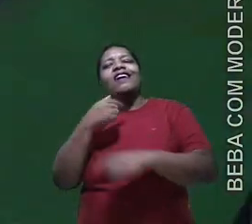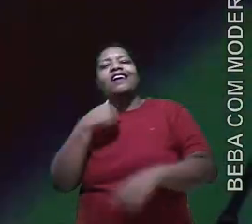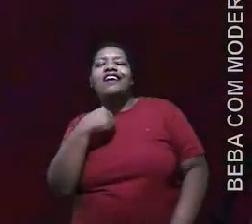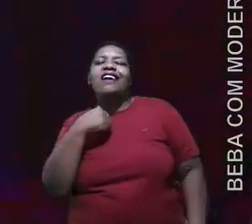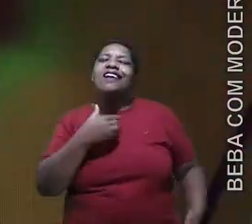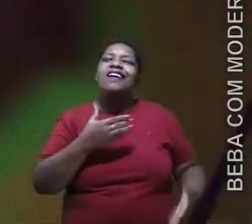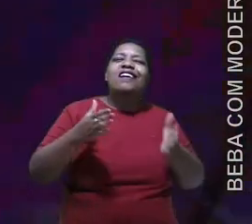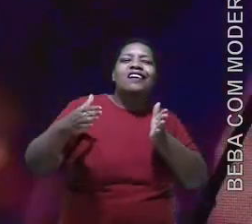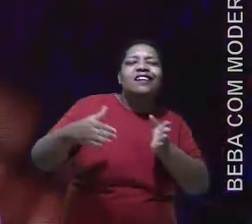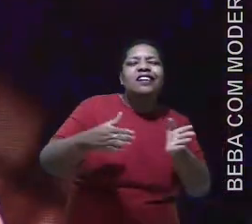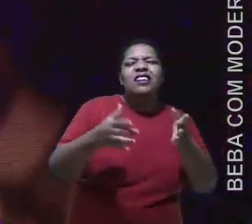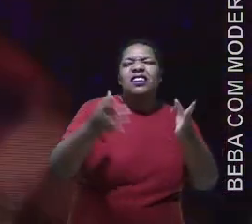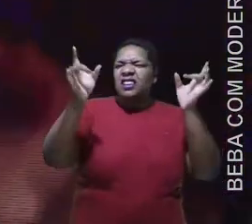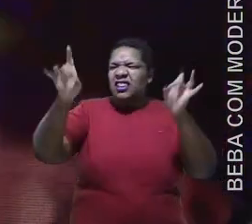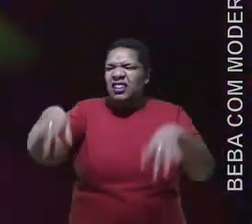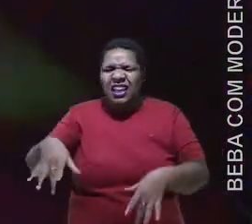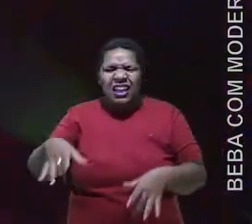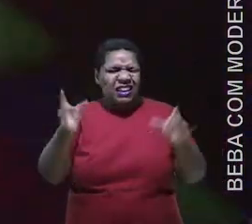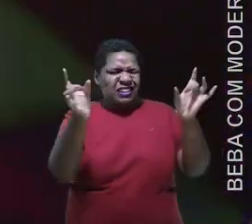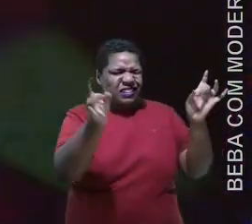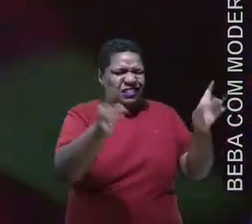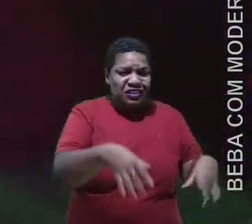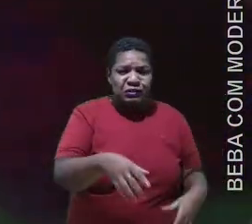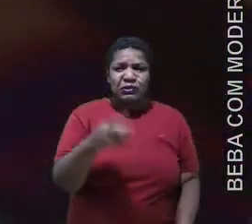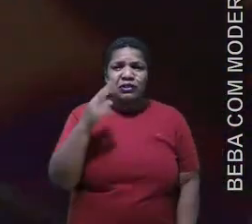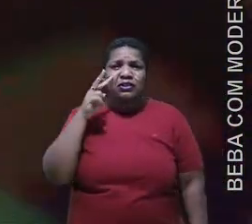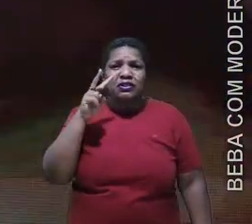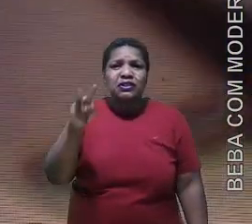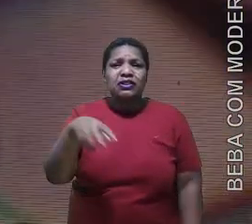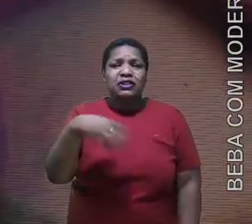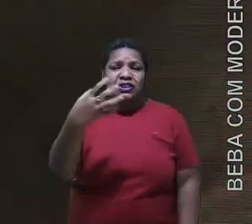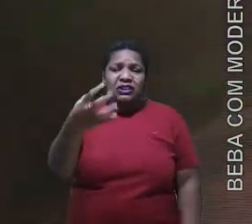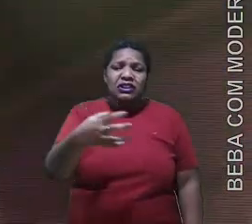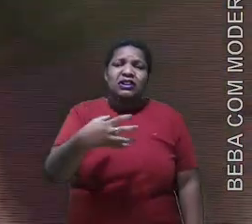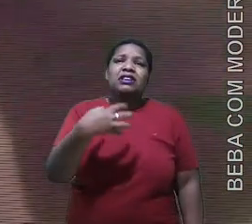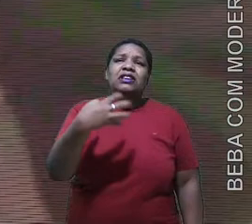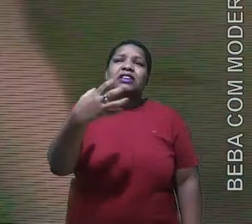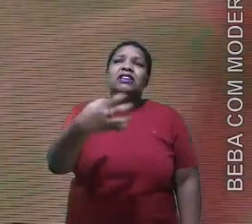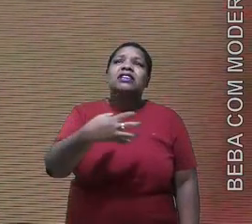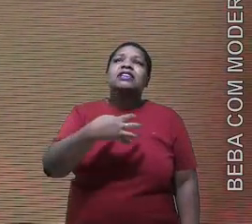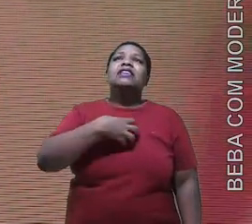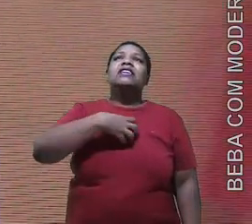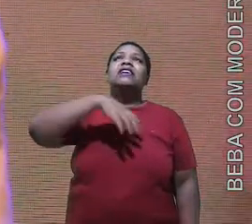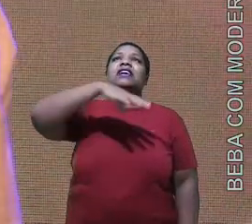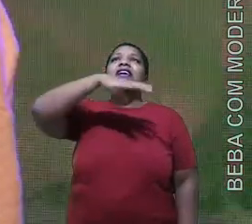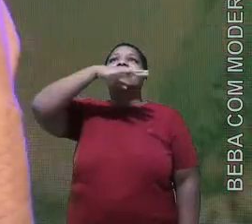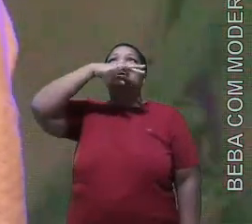mostrado sou a gente puxa vida